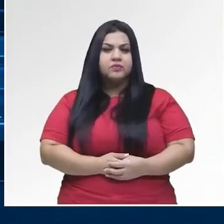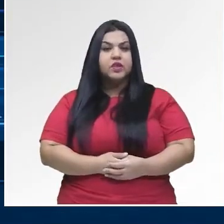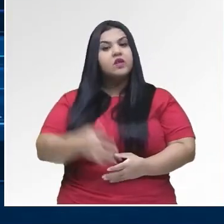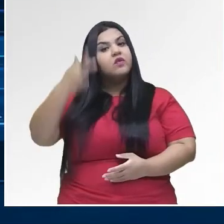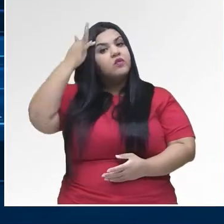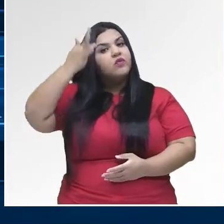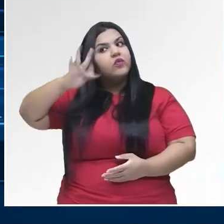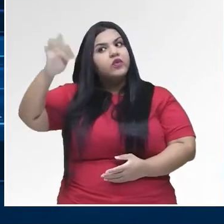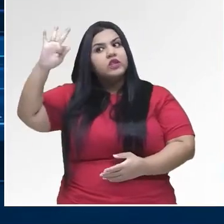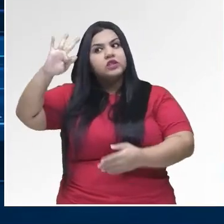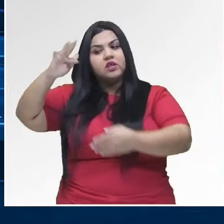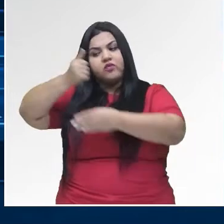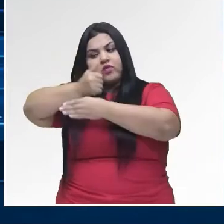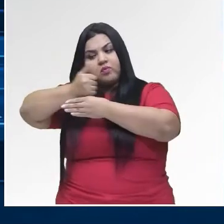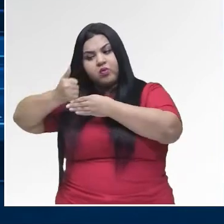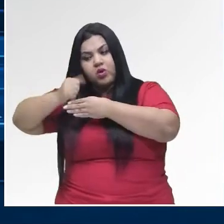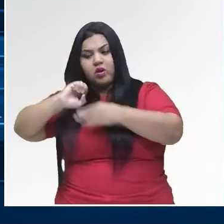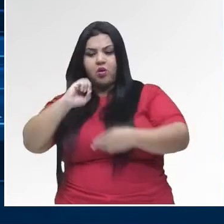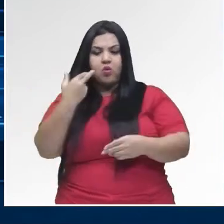Filosofia moral ou ética?